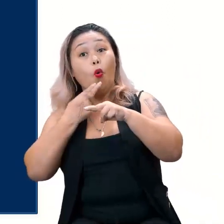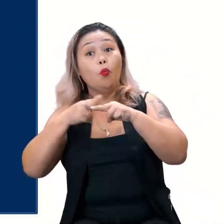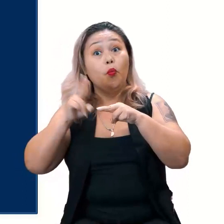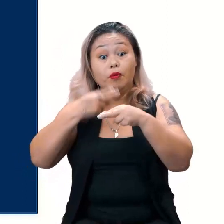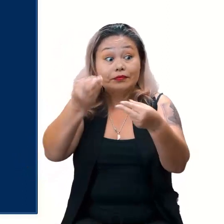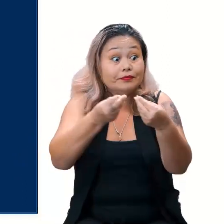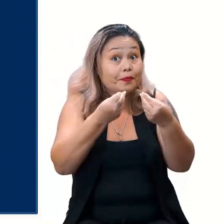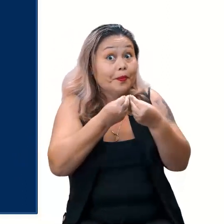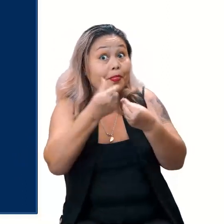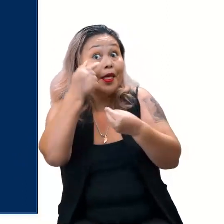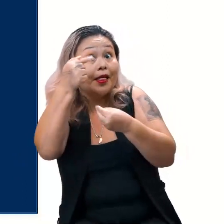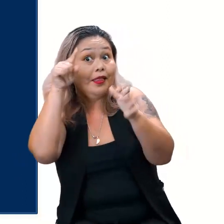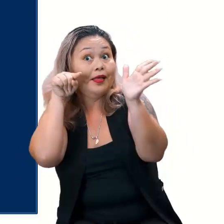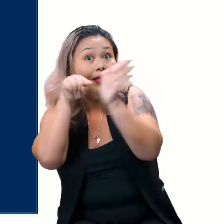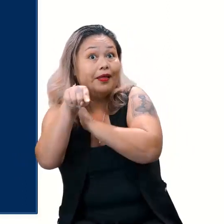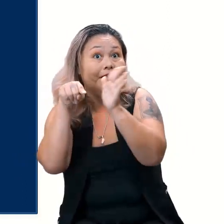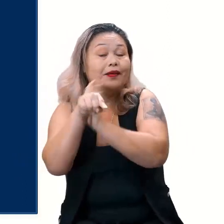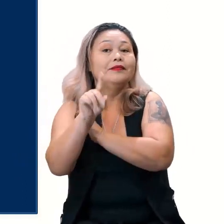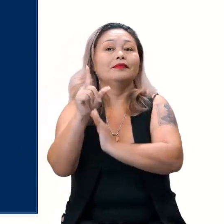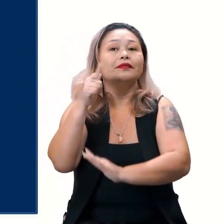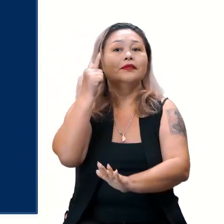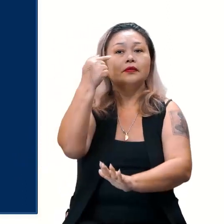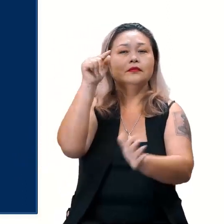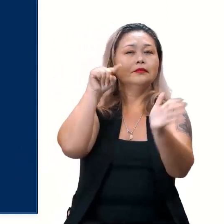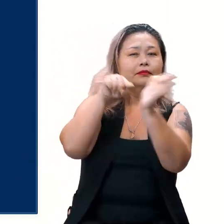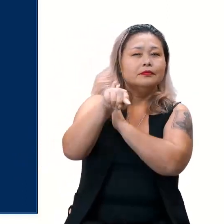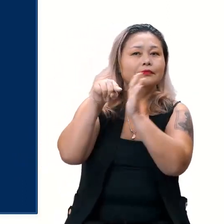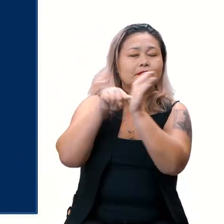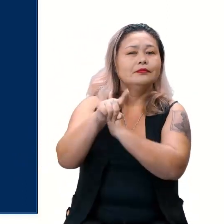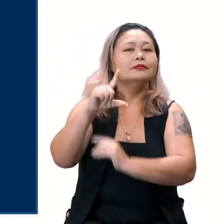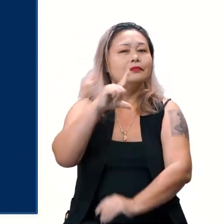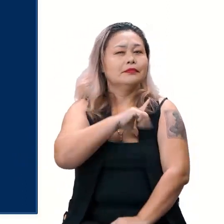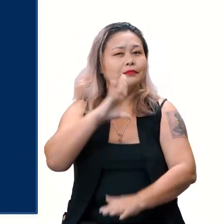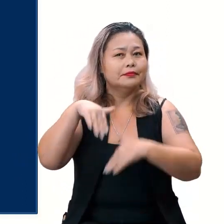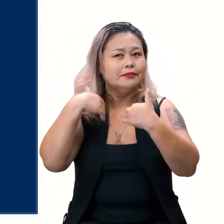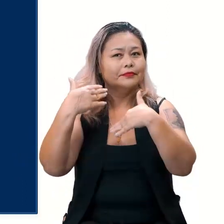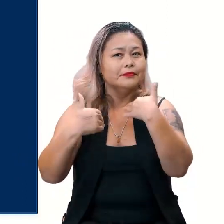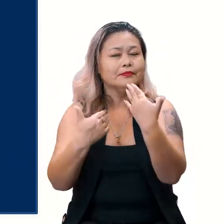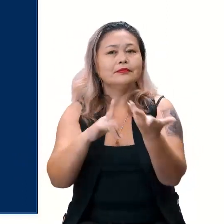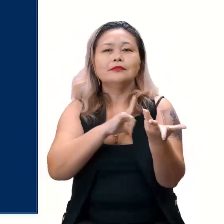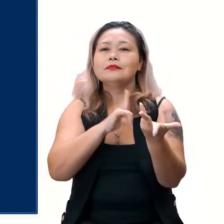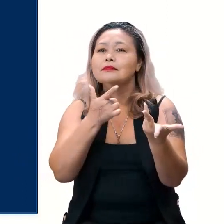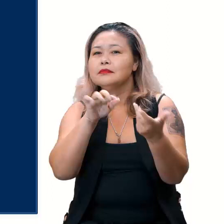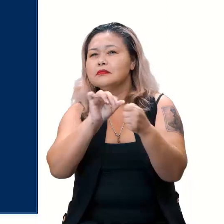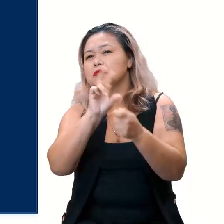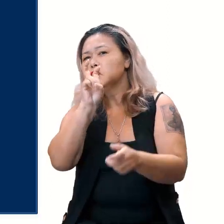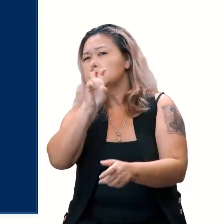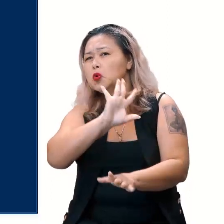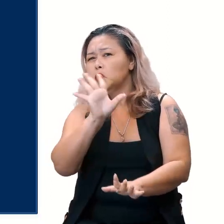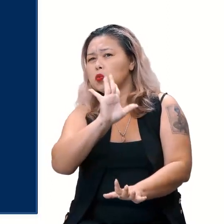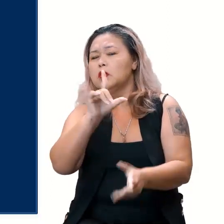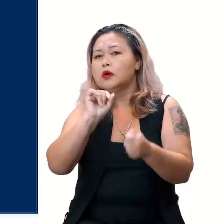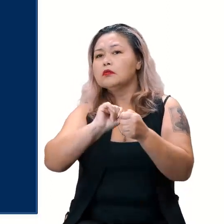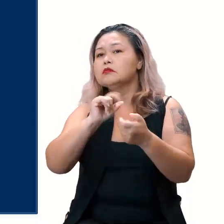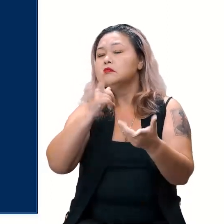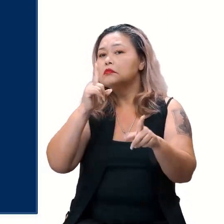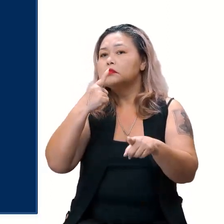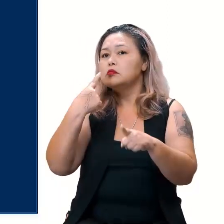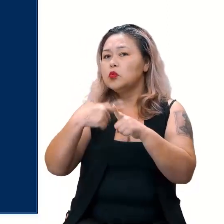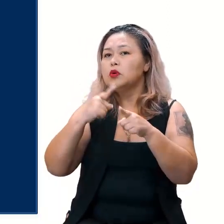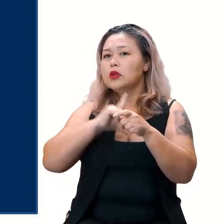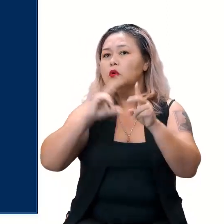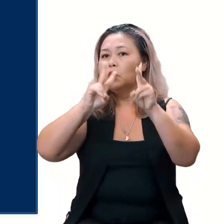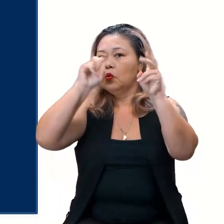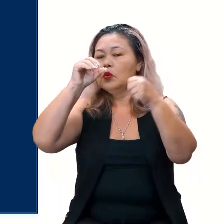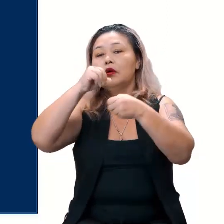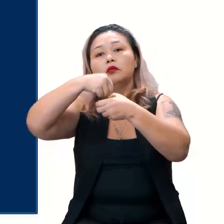7 perguntas. Isso mesmo. 7 perguntinhas, hoje a gente avançou um pouquinho mais. Geralmente a gente coloca 5, né? Porque temos também o assunto, o conteúdo